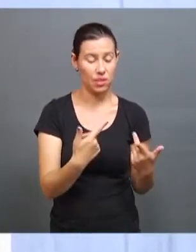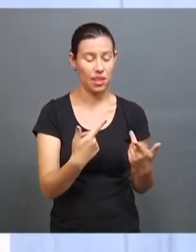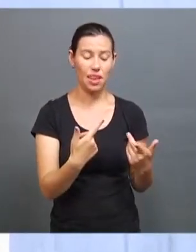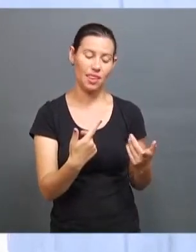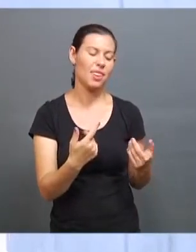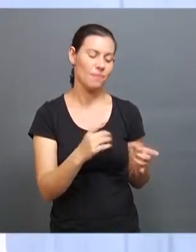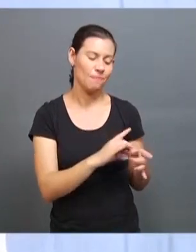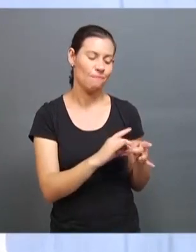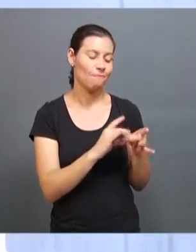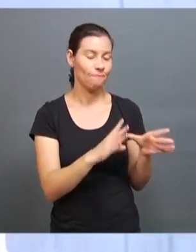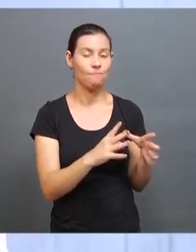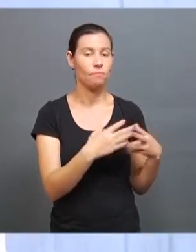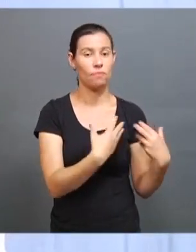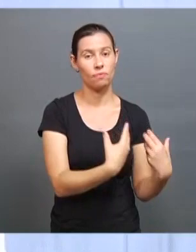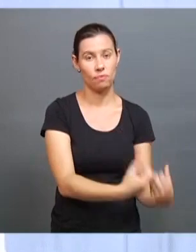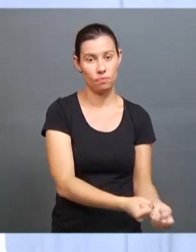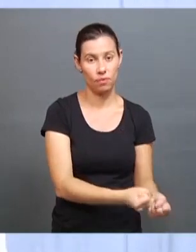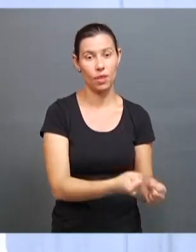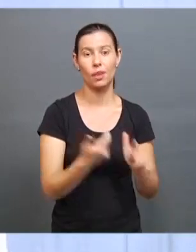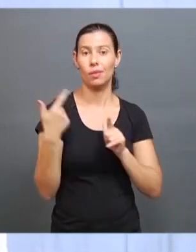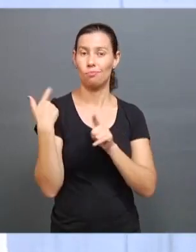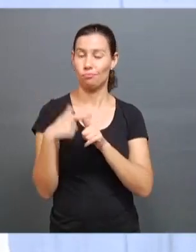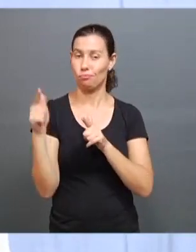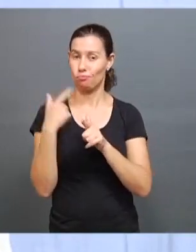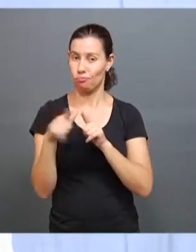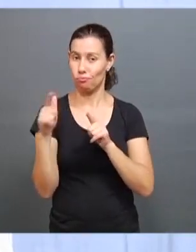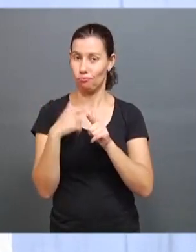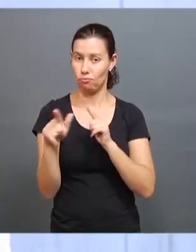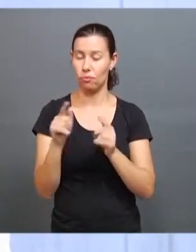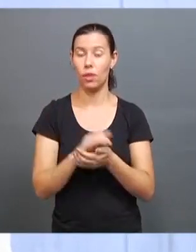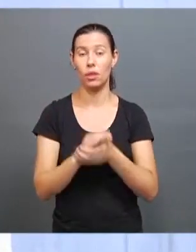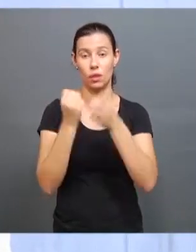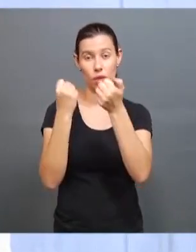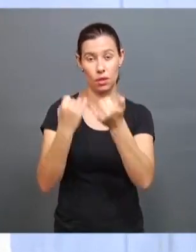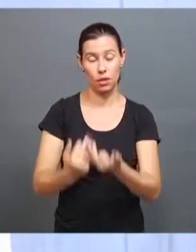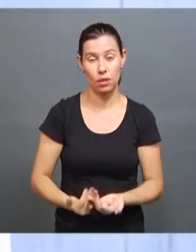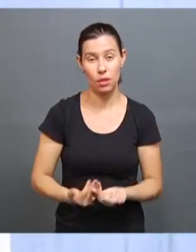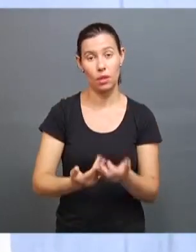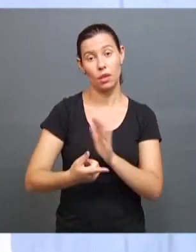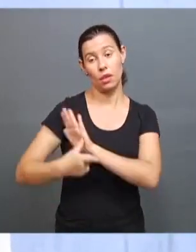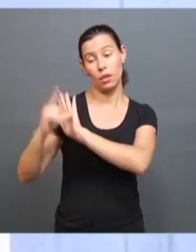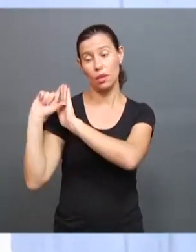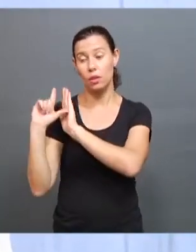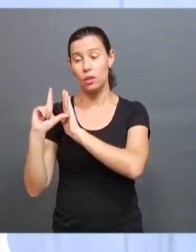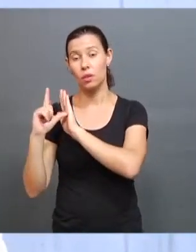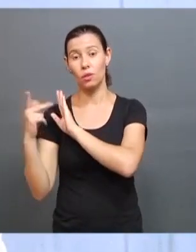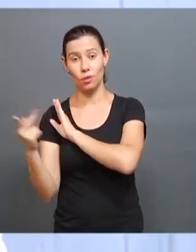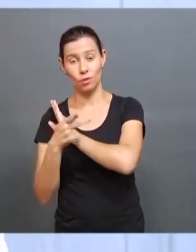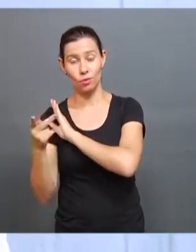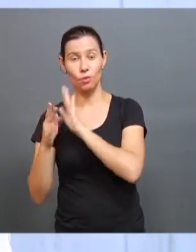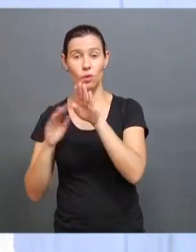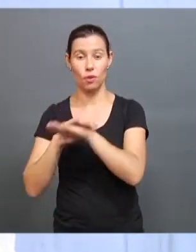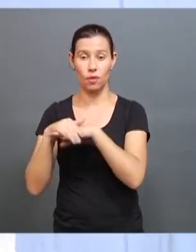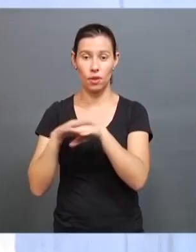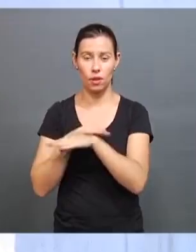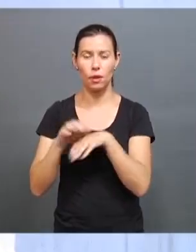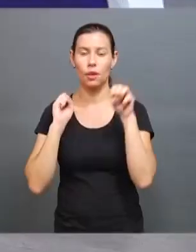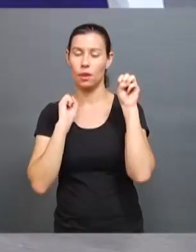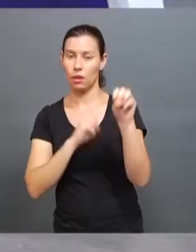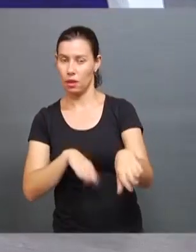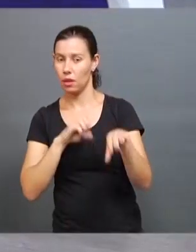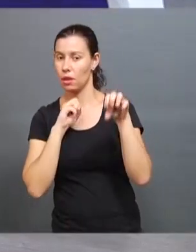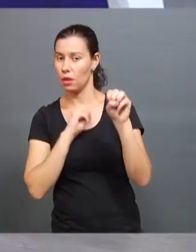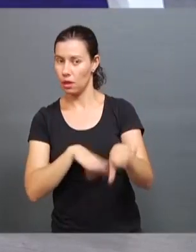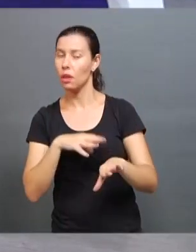acaba que a gente começa a ter esses problemas. É engraçado que até eu e a Valéria tava falando um pouquinho antes, educar cansa, sim, né? Porque